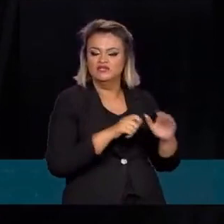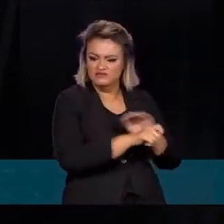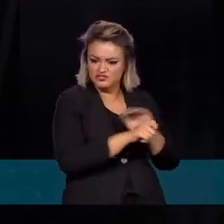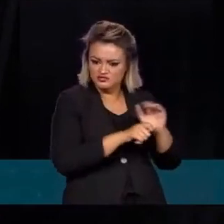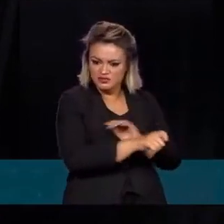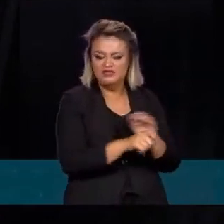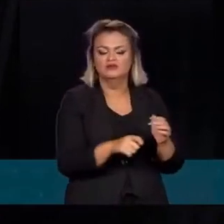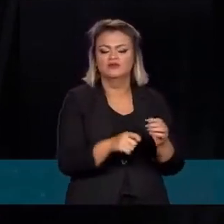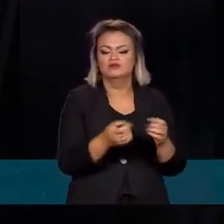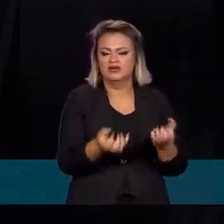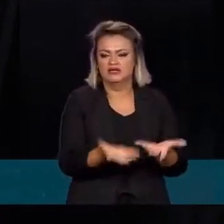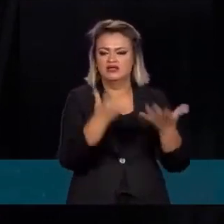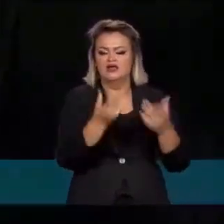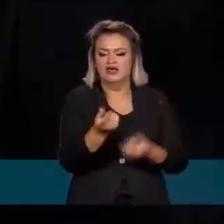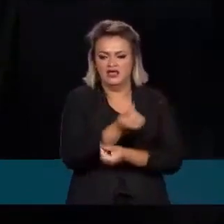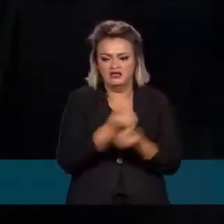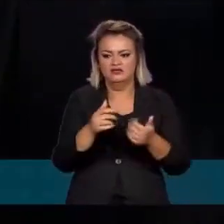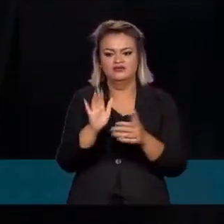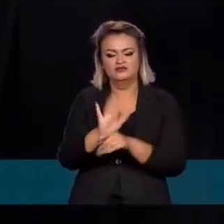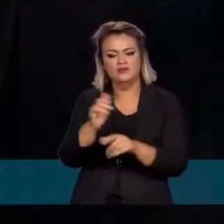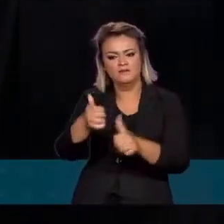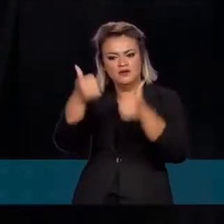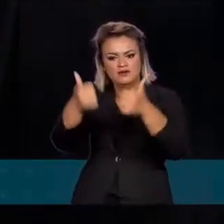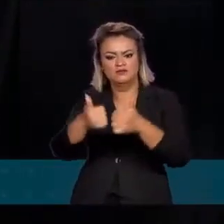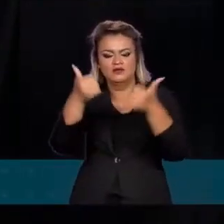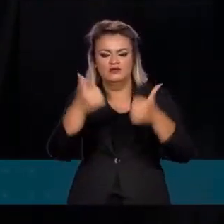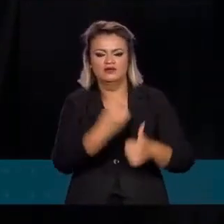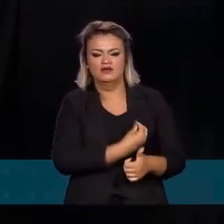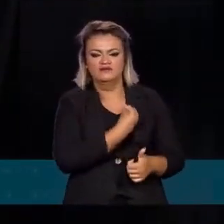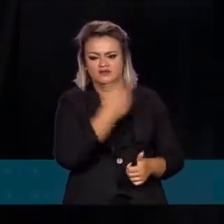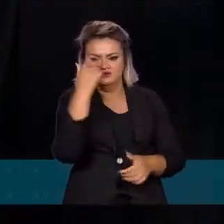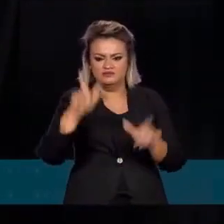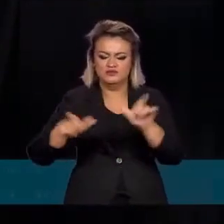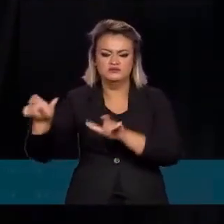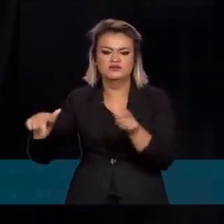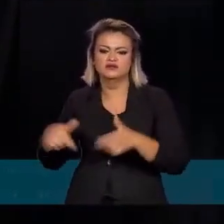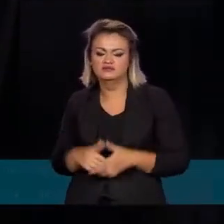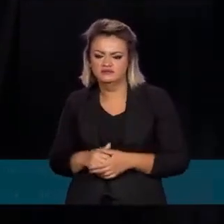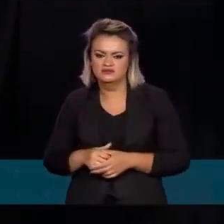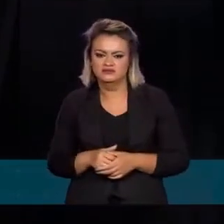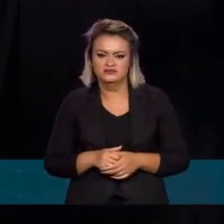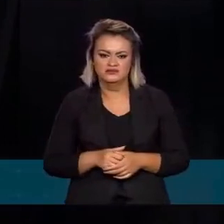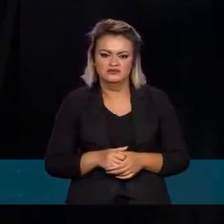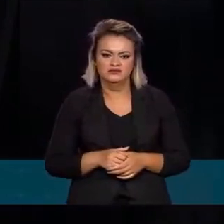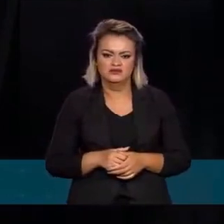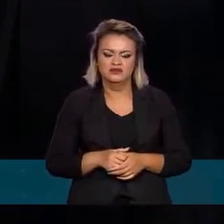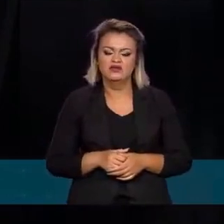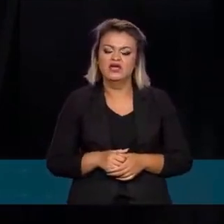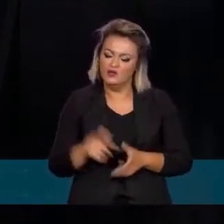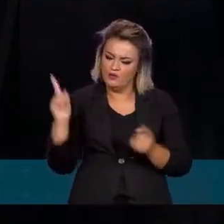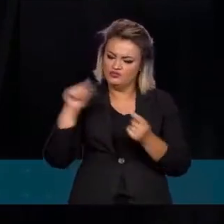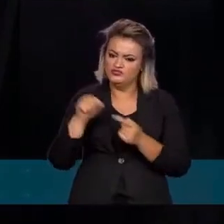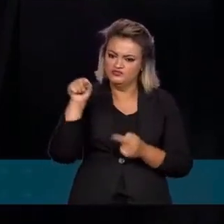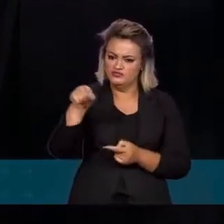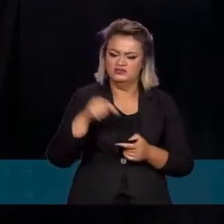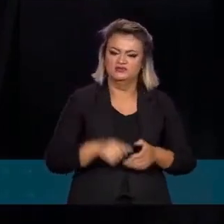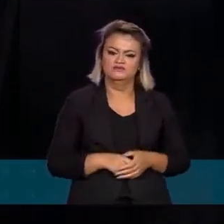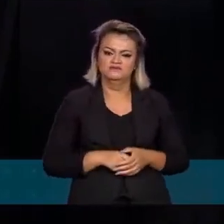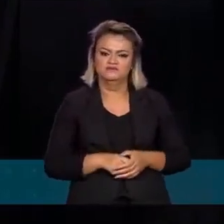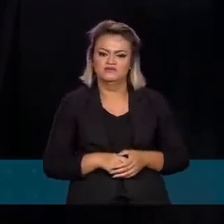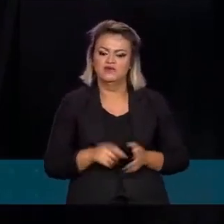gerando renda e gerando melhoria na qualidade de vida do nosso povo essa meu cara Aloísio a tua função